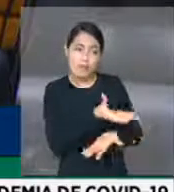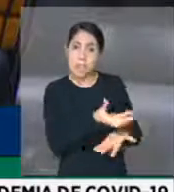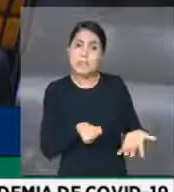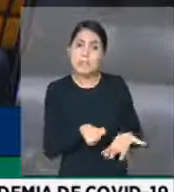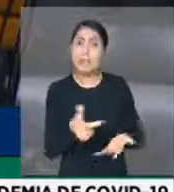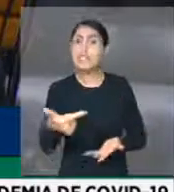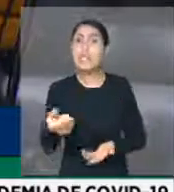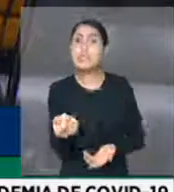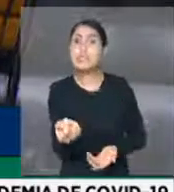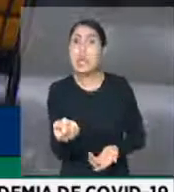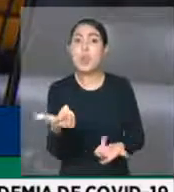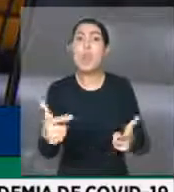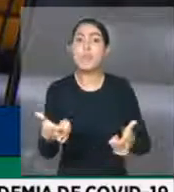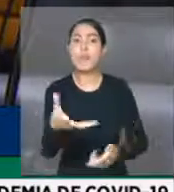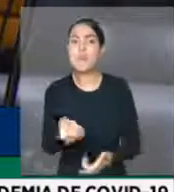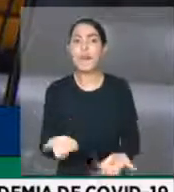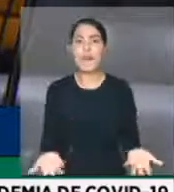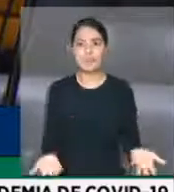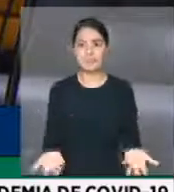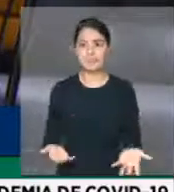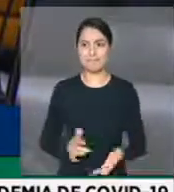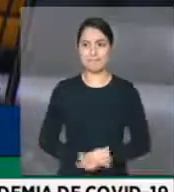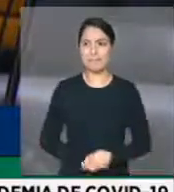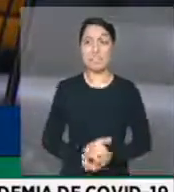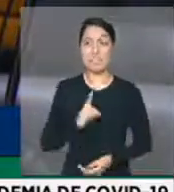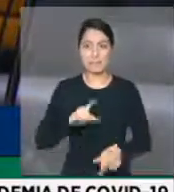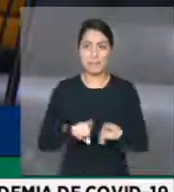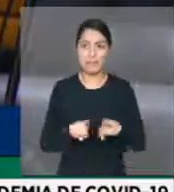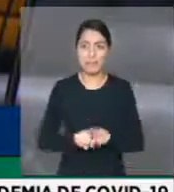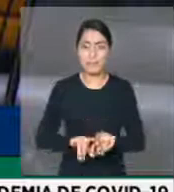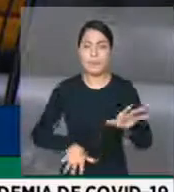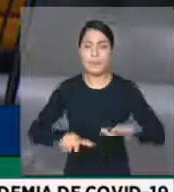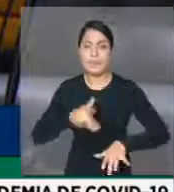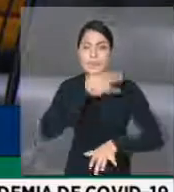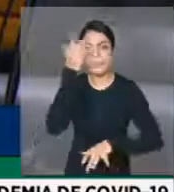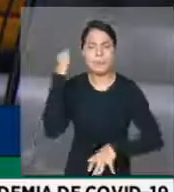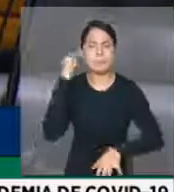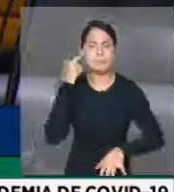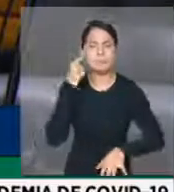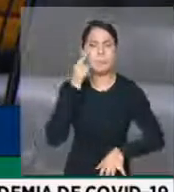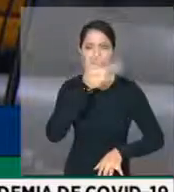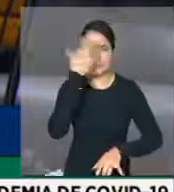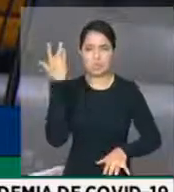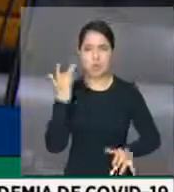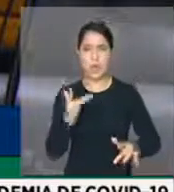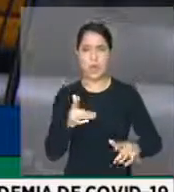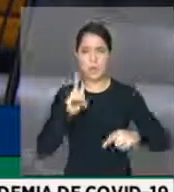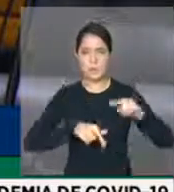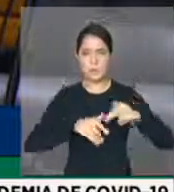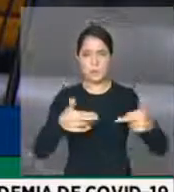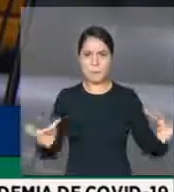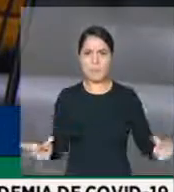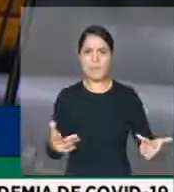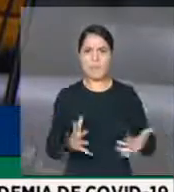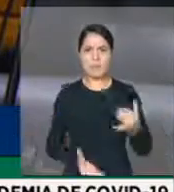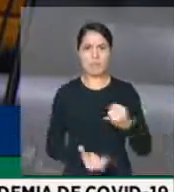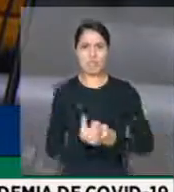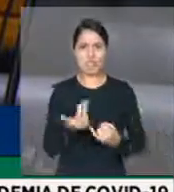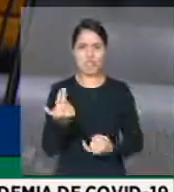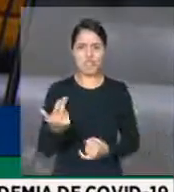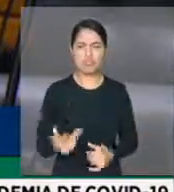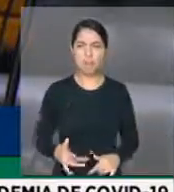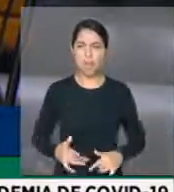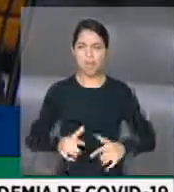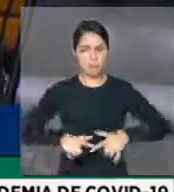donos de apartamento, de propriedade, fossem grandes proprietários. Mas não é a realidade do Brasil todo. A gente, inclusive,